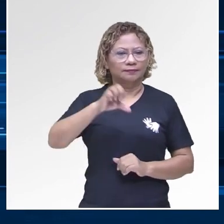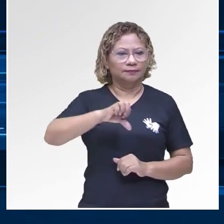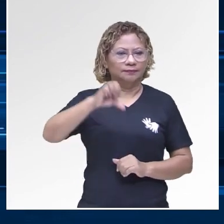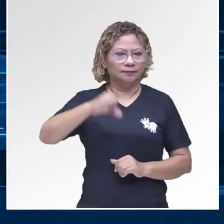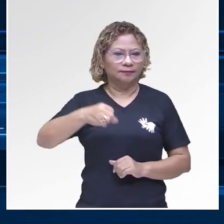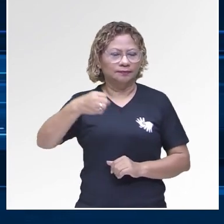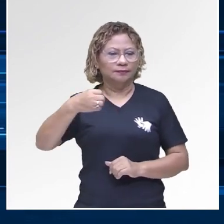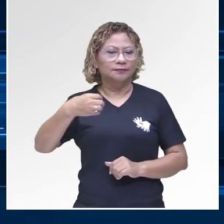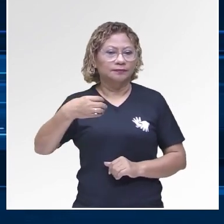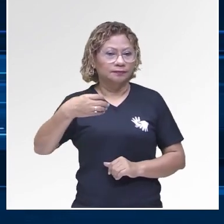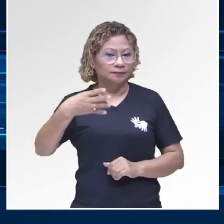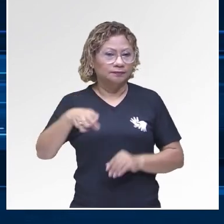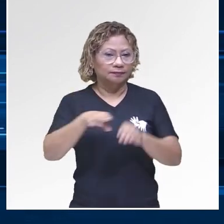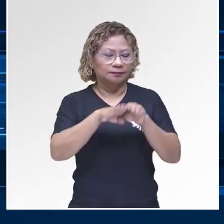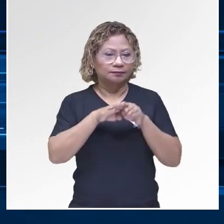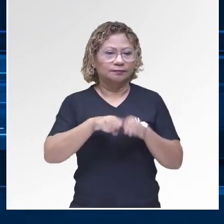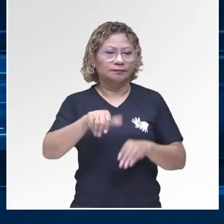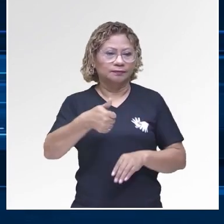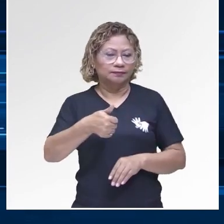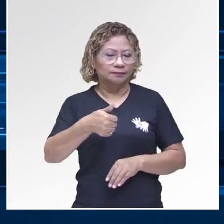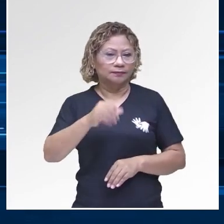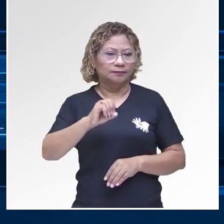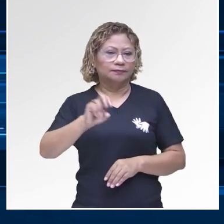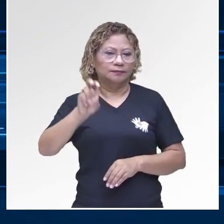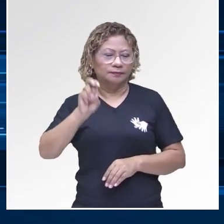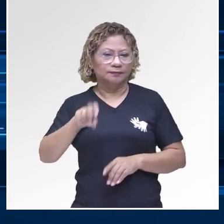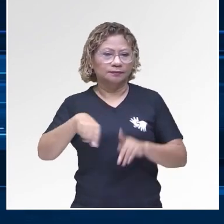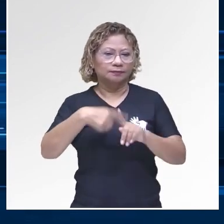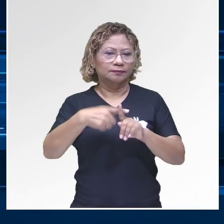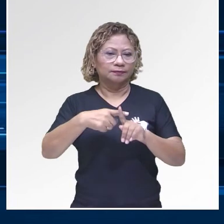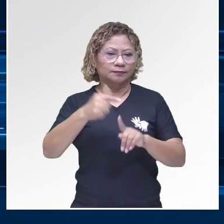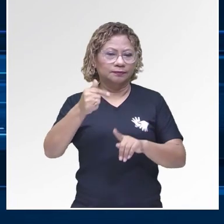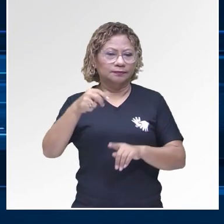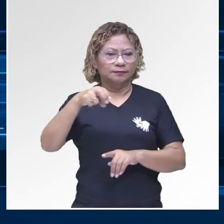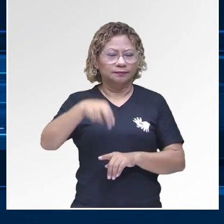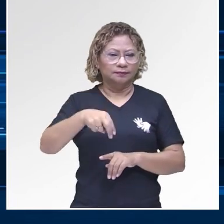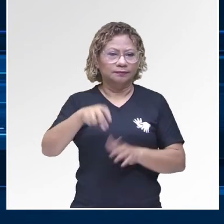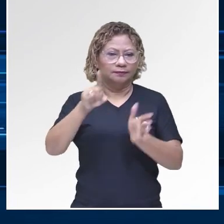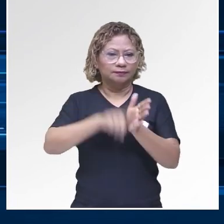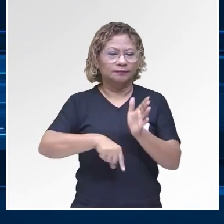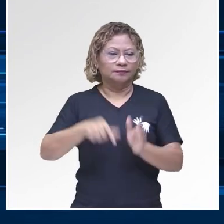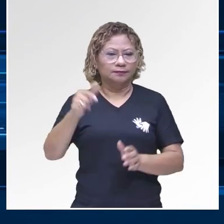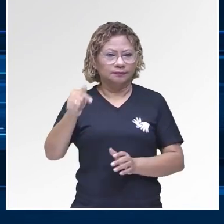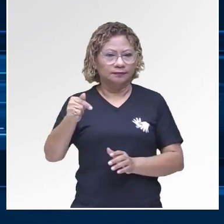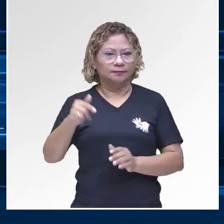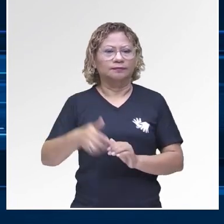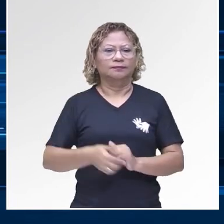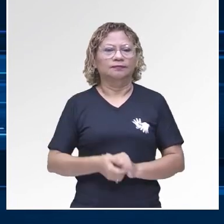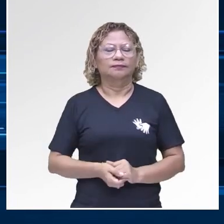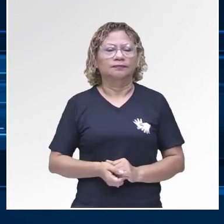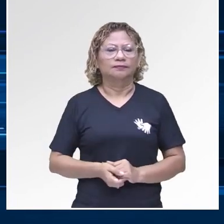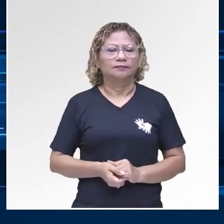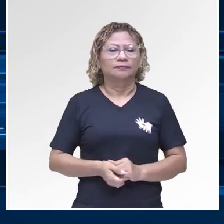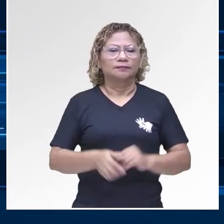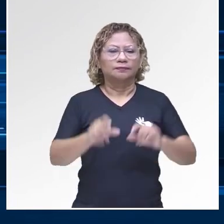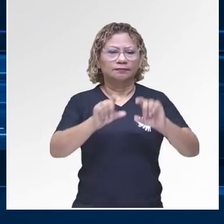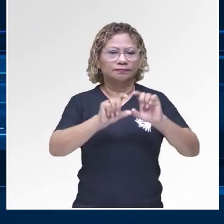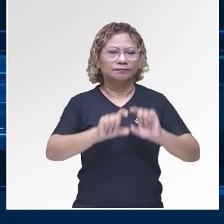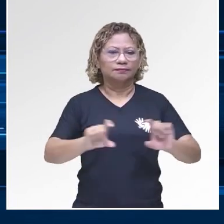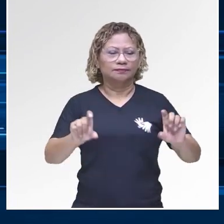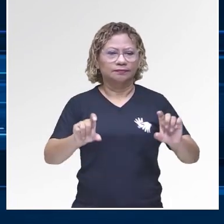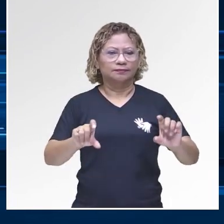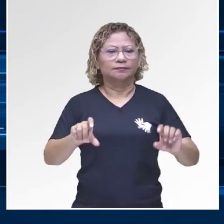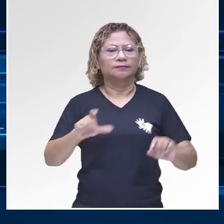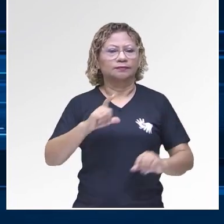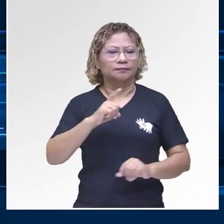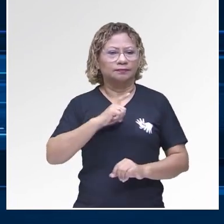Menos vezes mais, menos. 7 vezes 1, 7. Agora é uma equação do primeiro grau simples, né, pessoal? Aqui nós